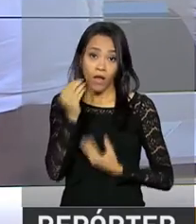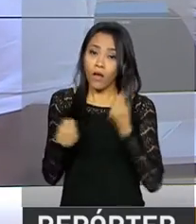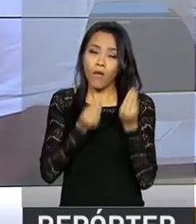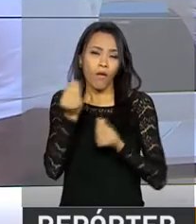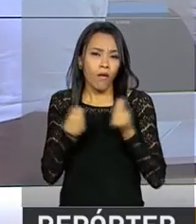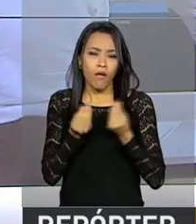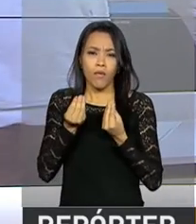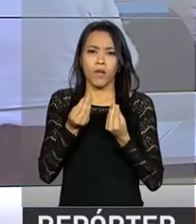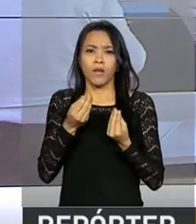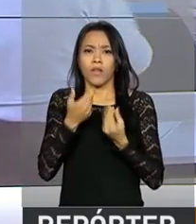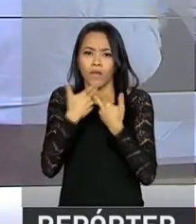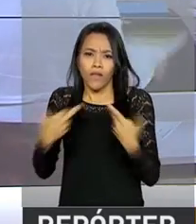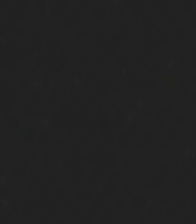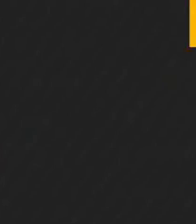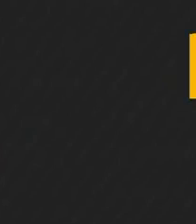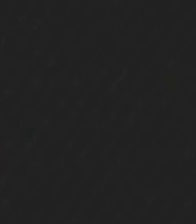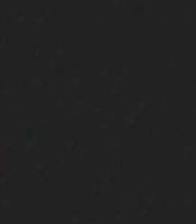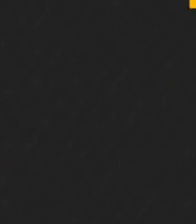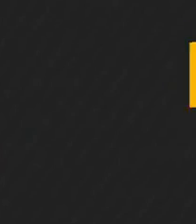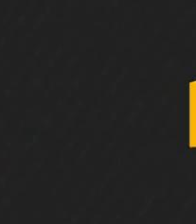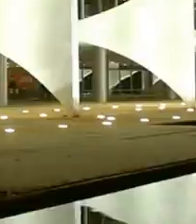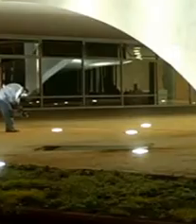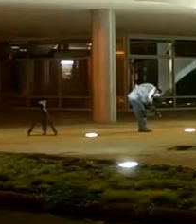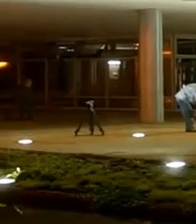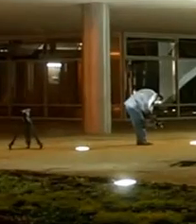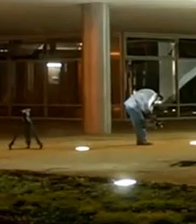também em nossas redes sociais